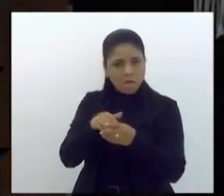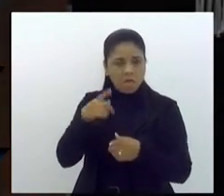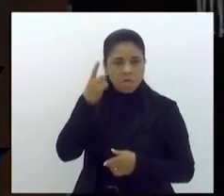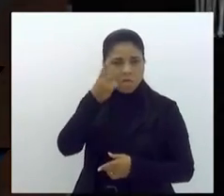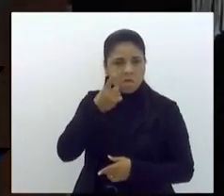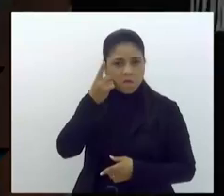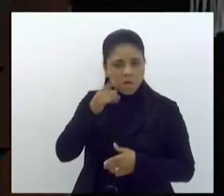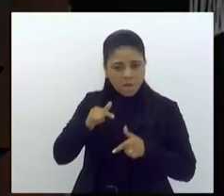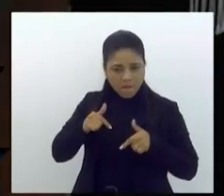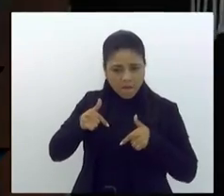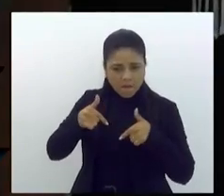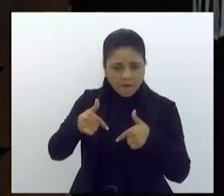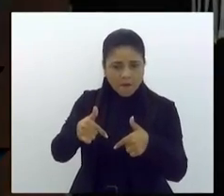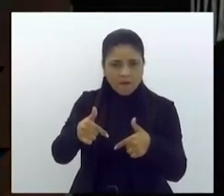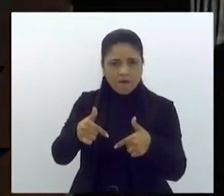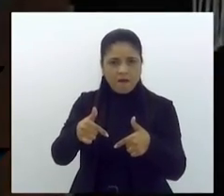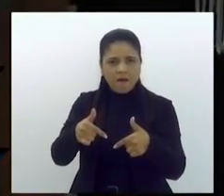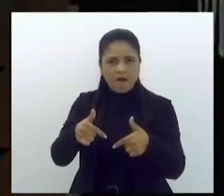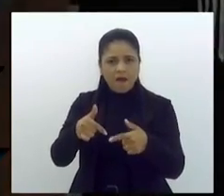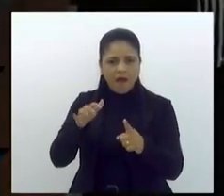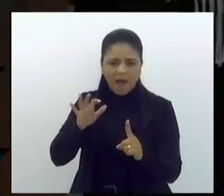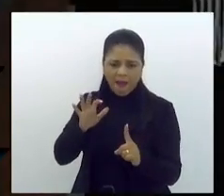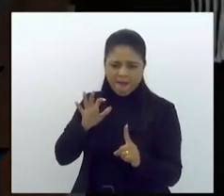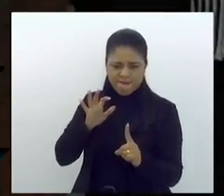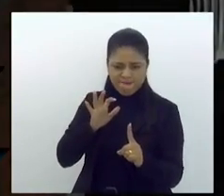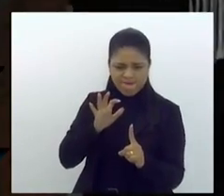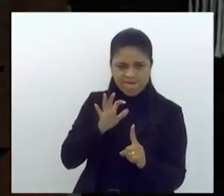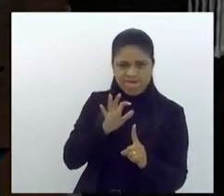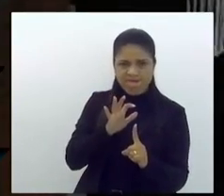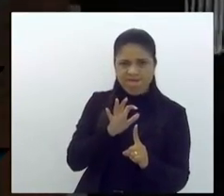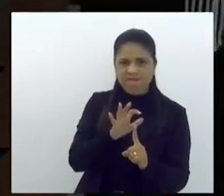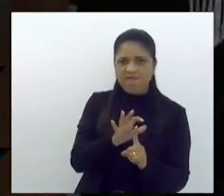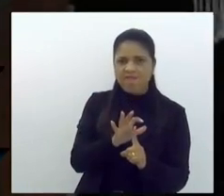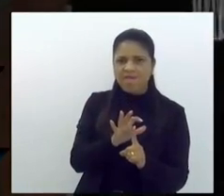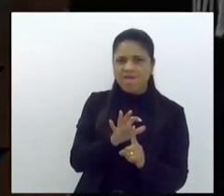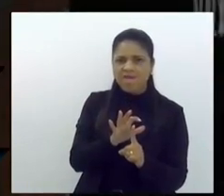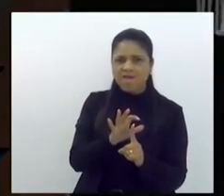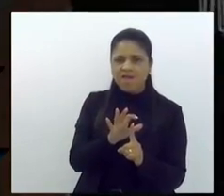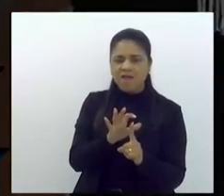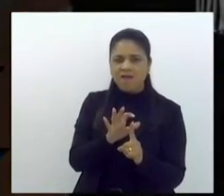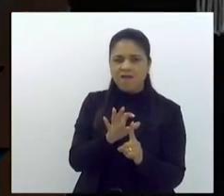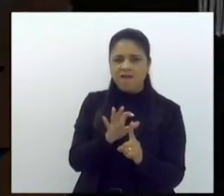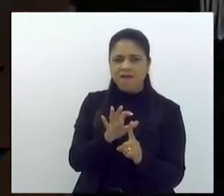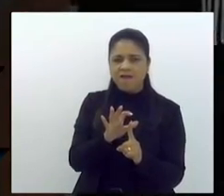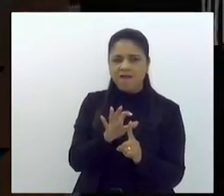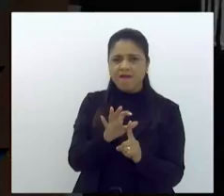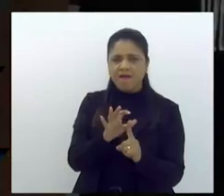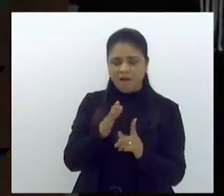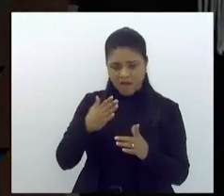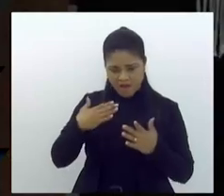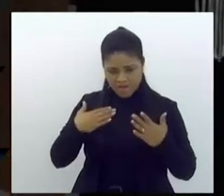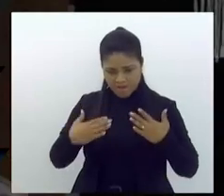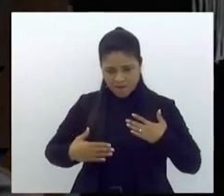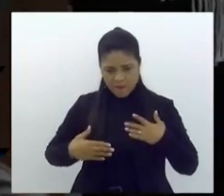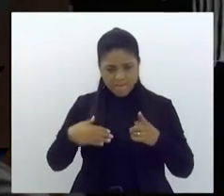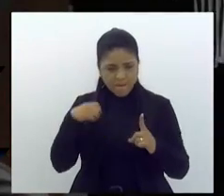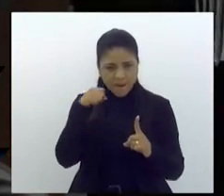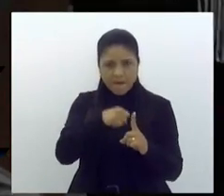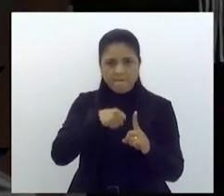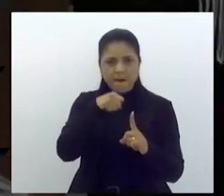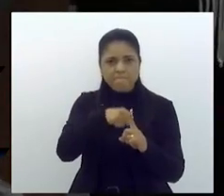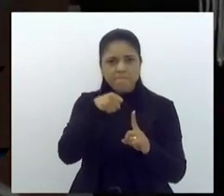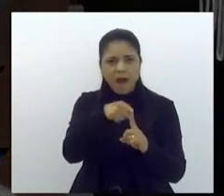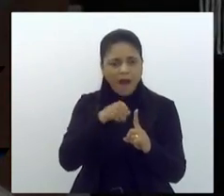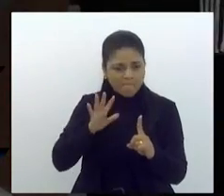seja acuada seja intimidada fisicamente e